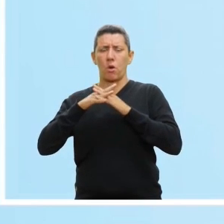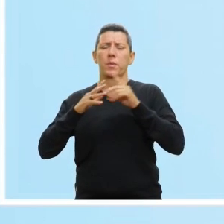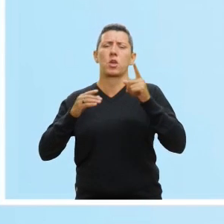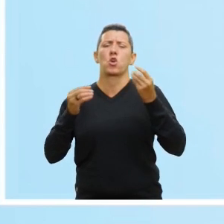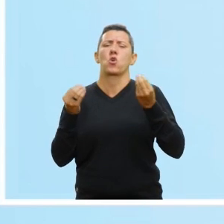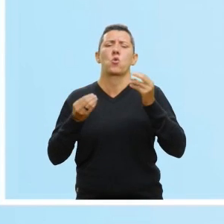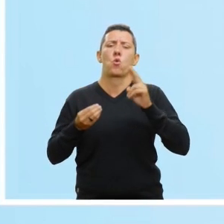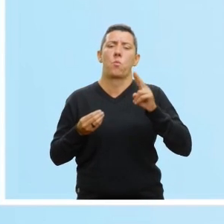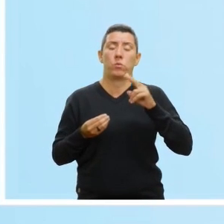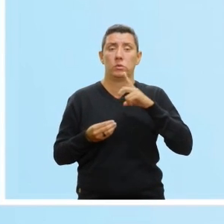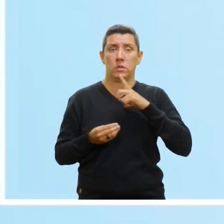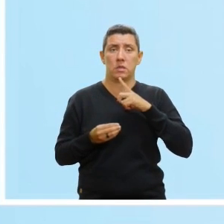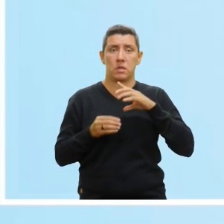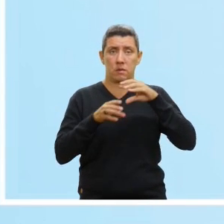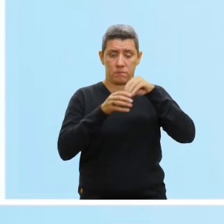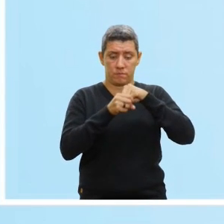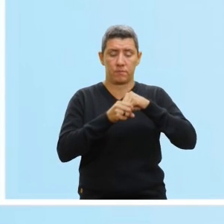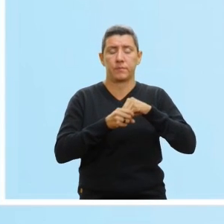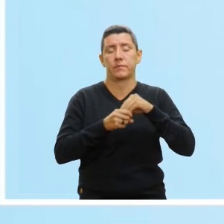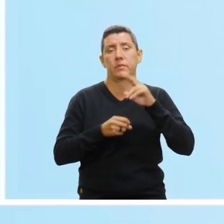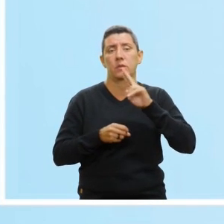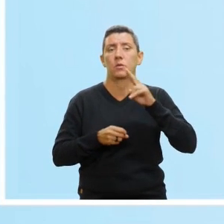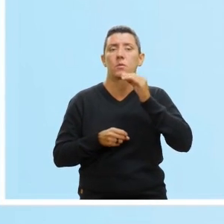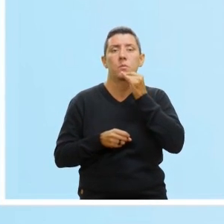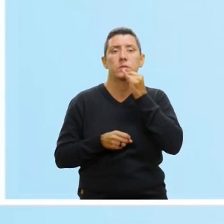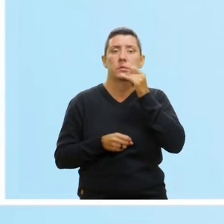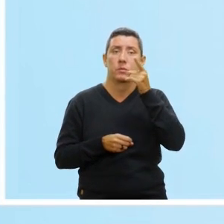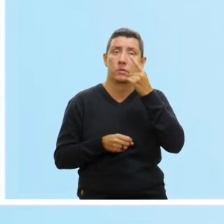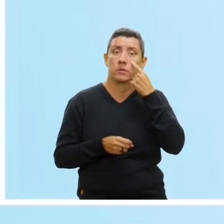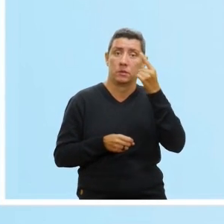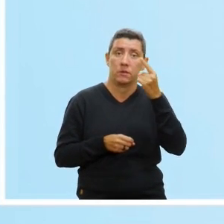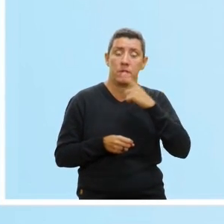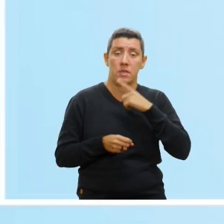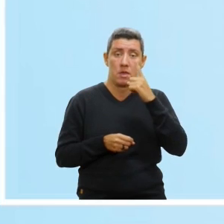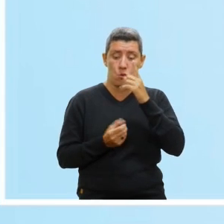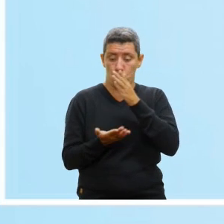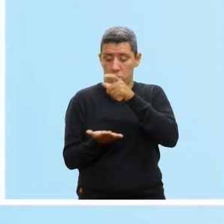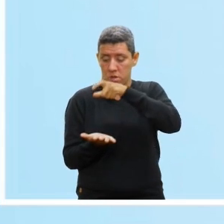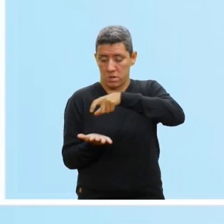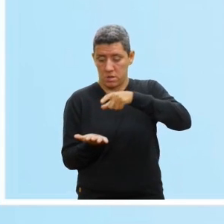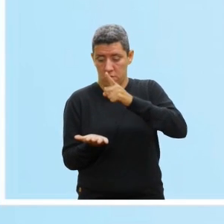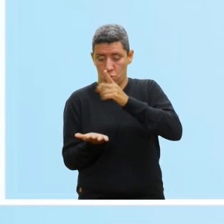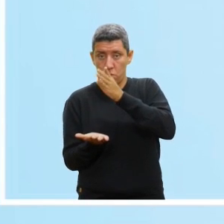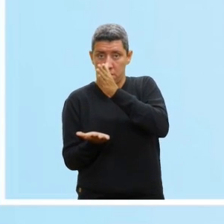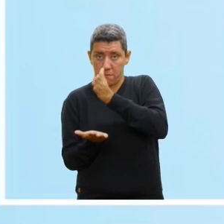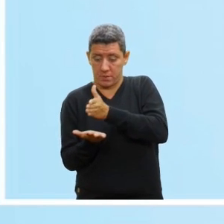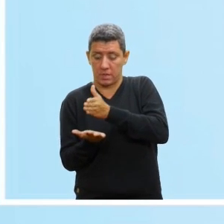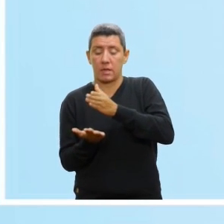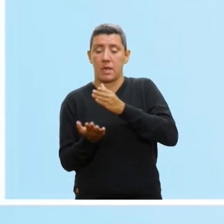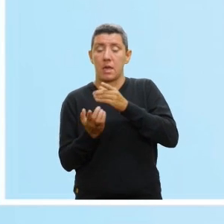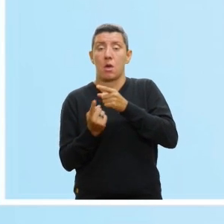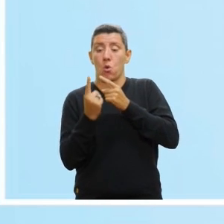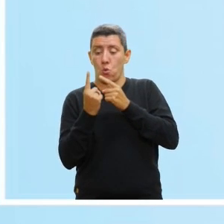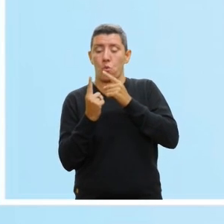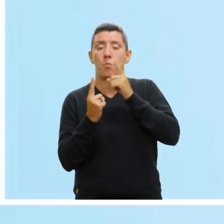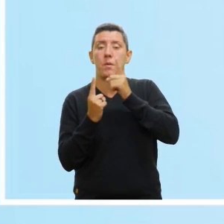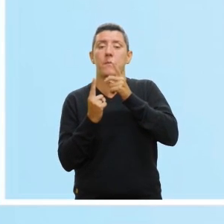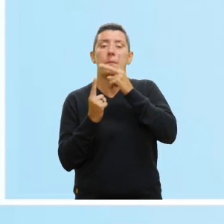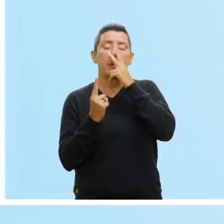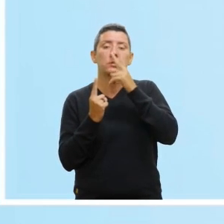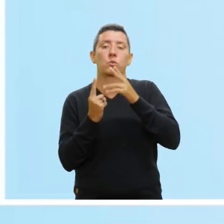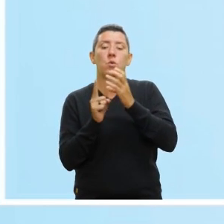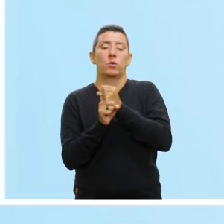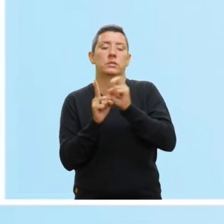de funcionalidades. Então, o que a gente está vendo aqui é o quê? É uma placa que ela faz a função de 5 placas. Ela faz a função de MUX,